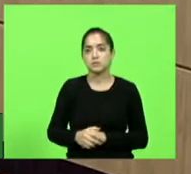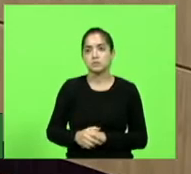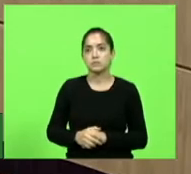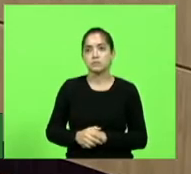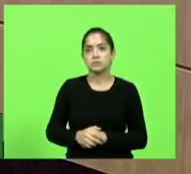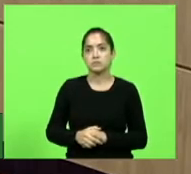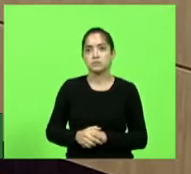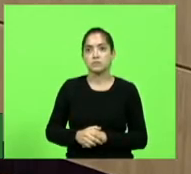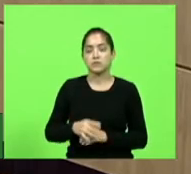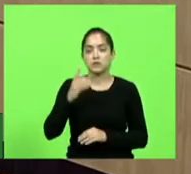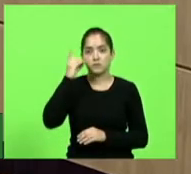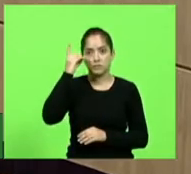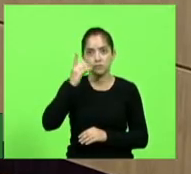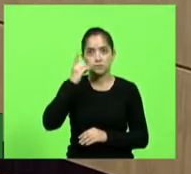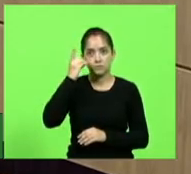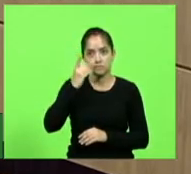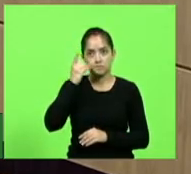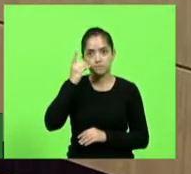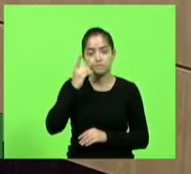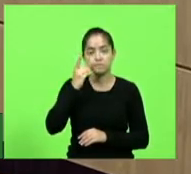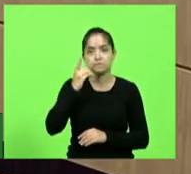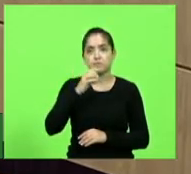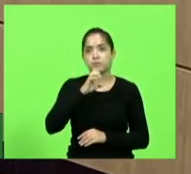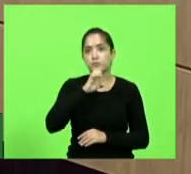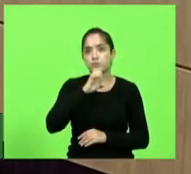vota o deputado Felipe Estevão?